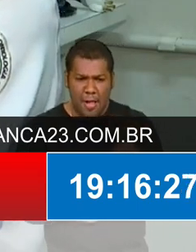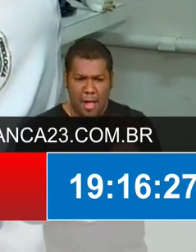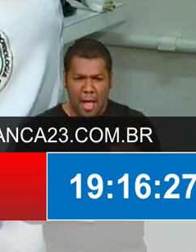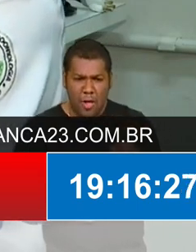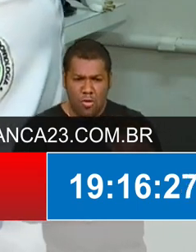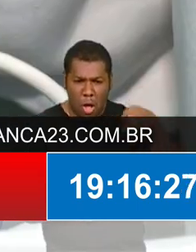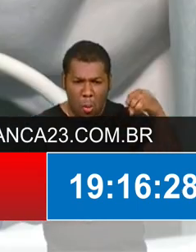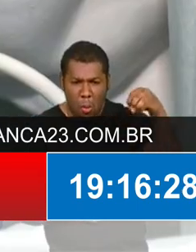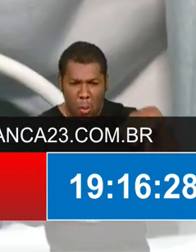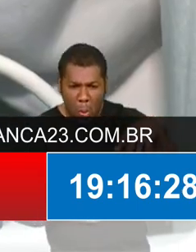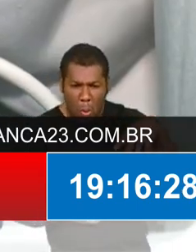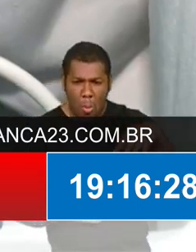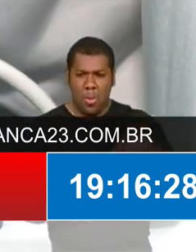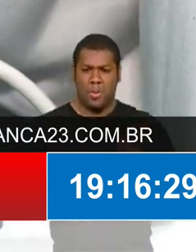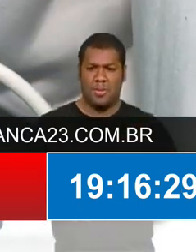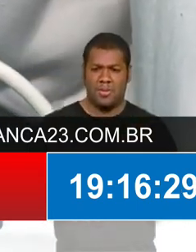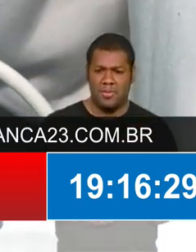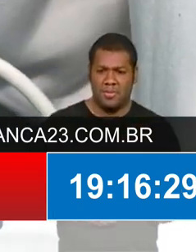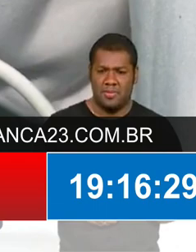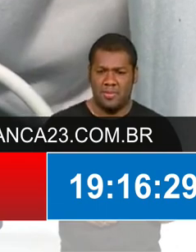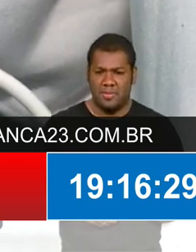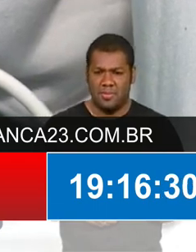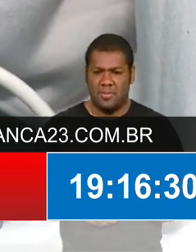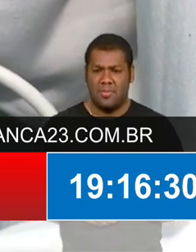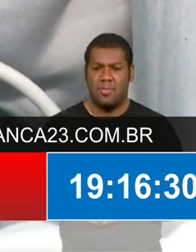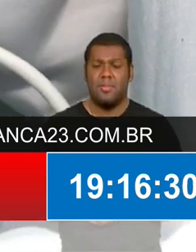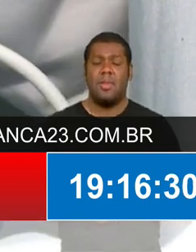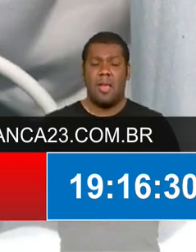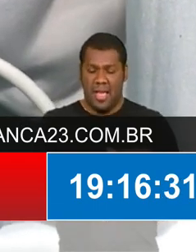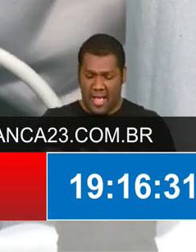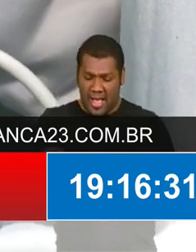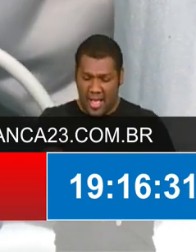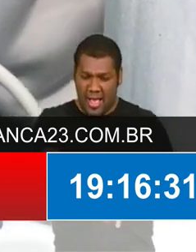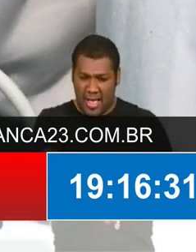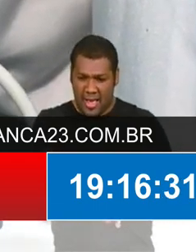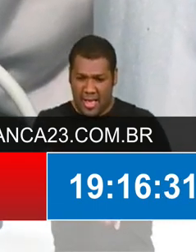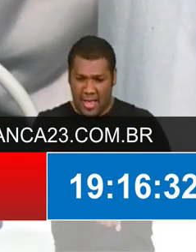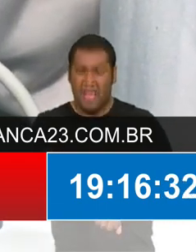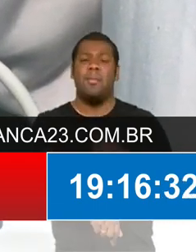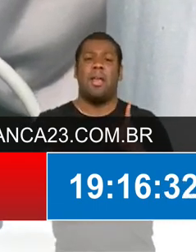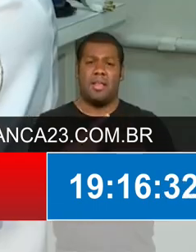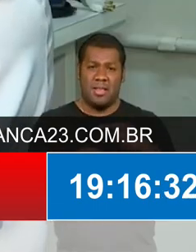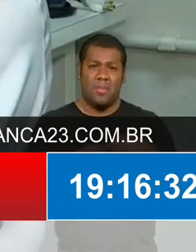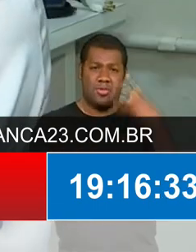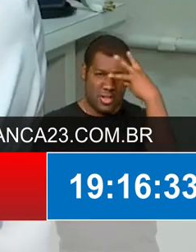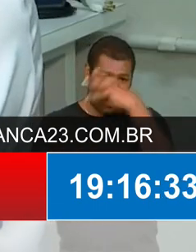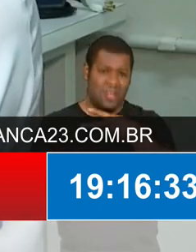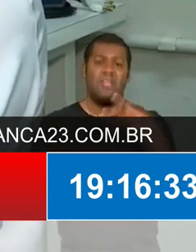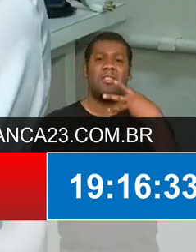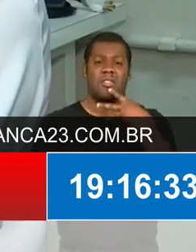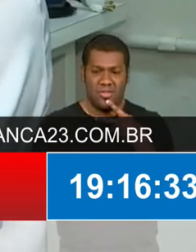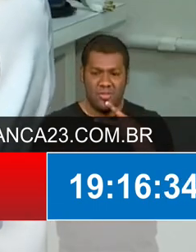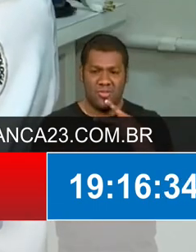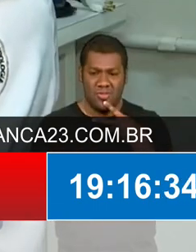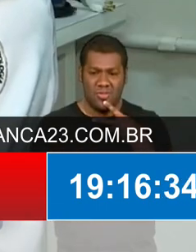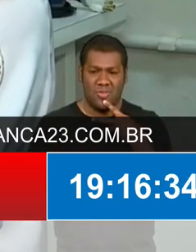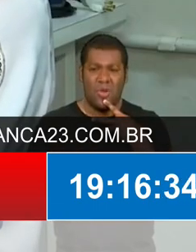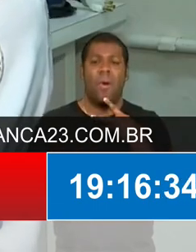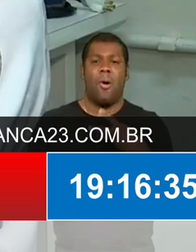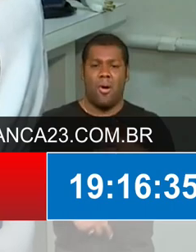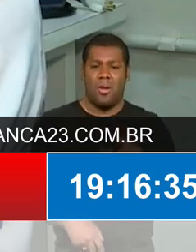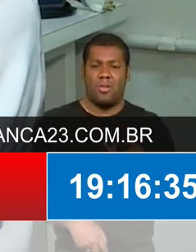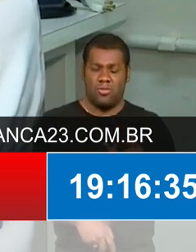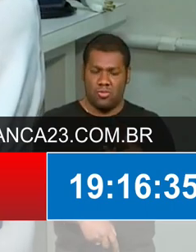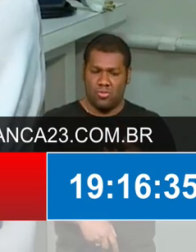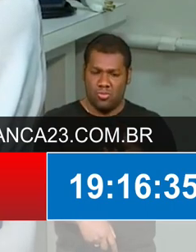fluorescência. Então aqui, se eu tivesse a lesão e depois de passar o creme, que ficou 3 horas em posição, eu vou verificar se teve